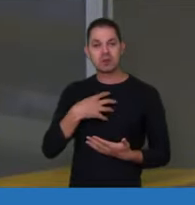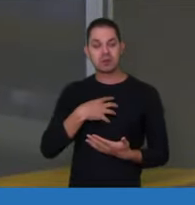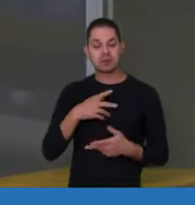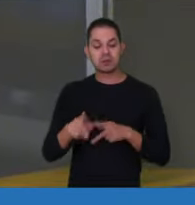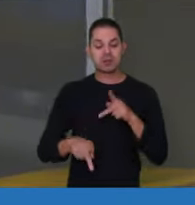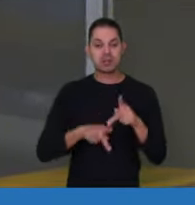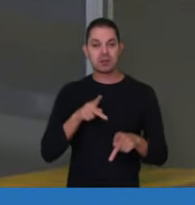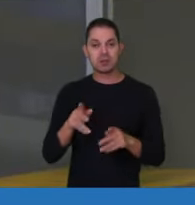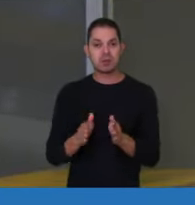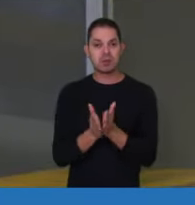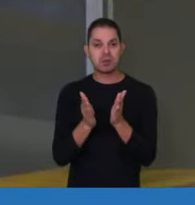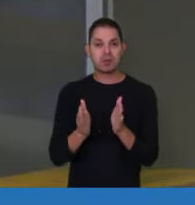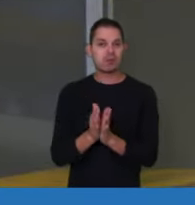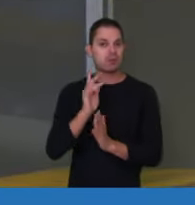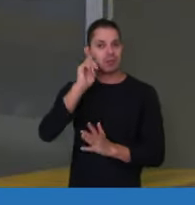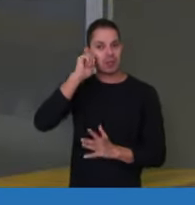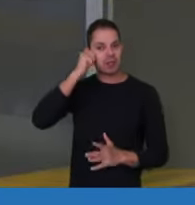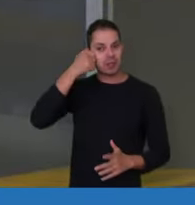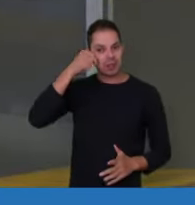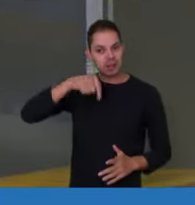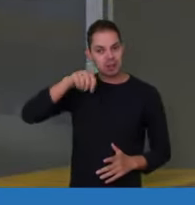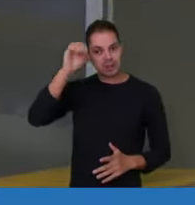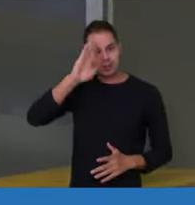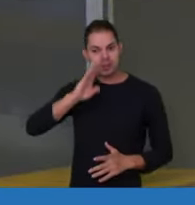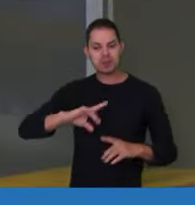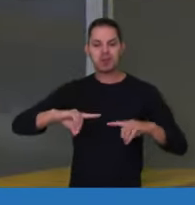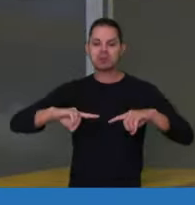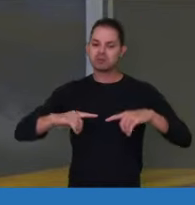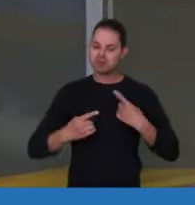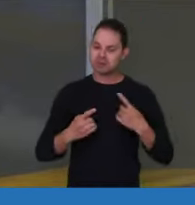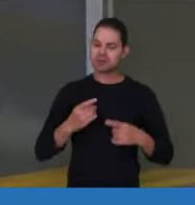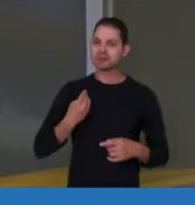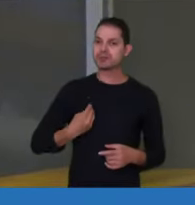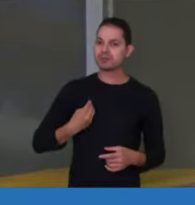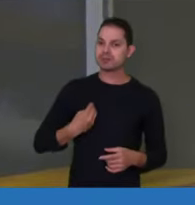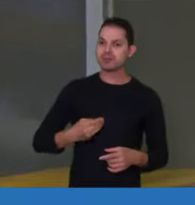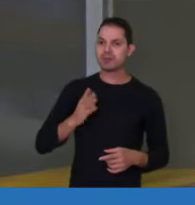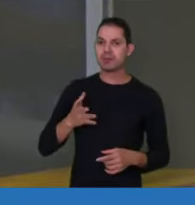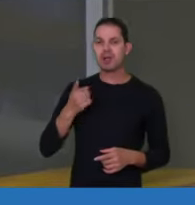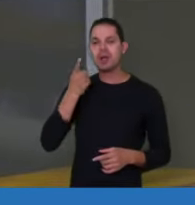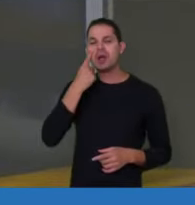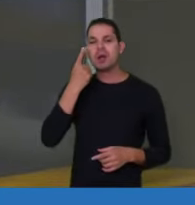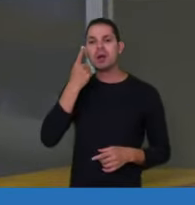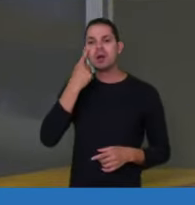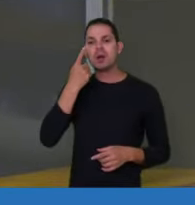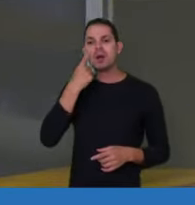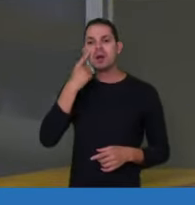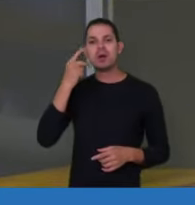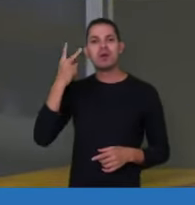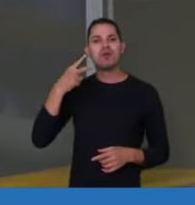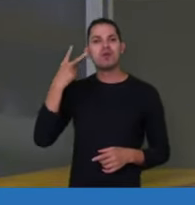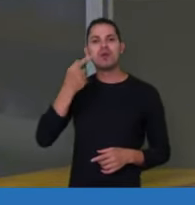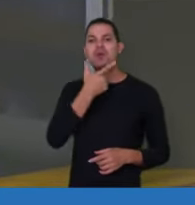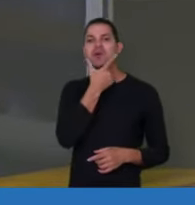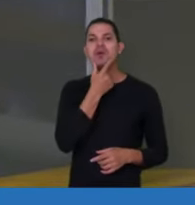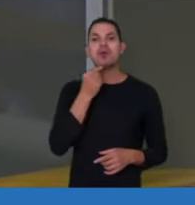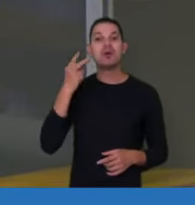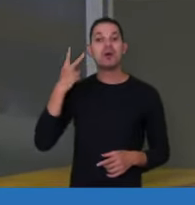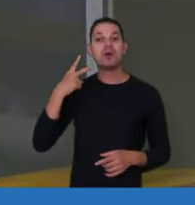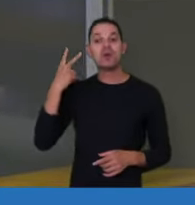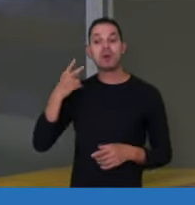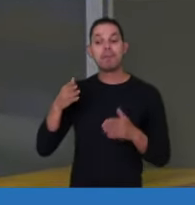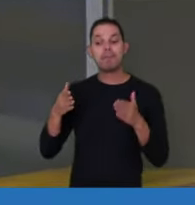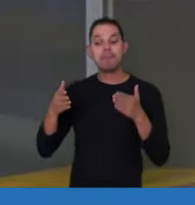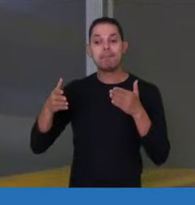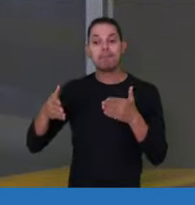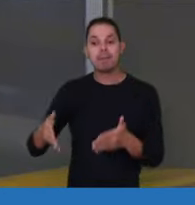pobre e preta desse país à morte, é um desafio que está colocado. Vejam bem, o vereador que foi partícipe do